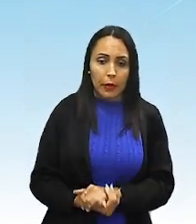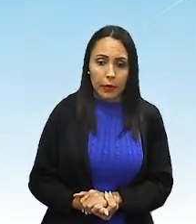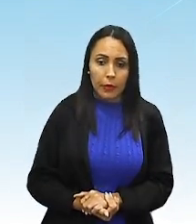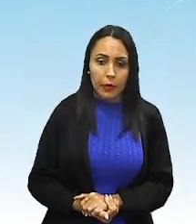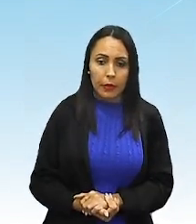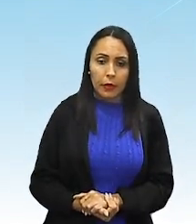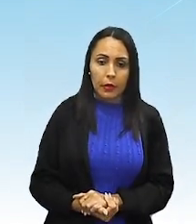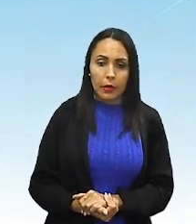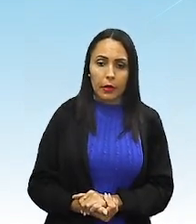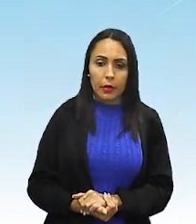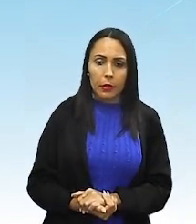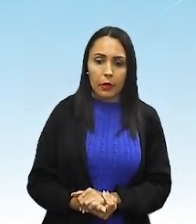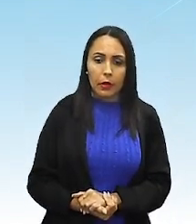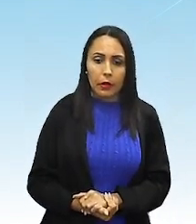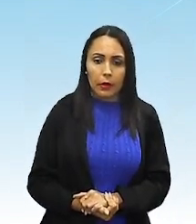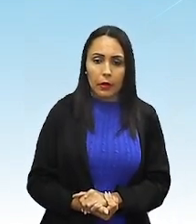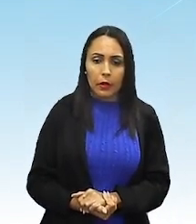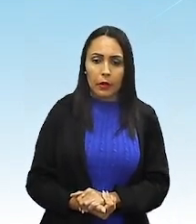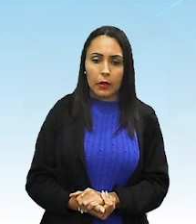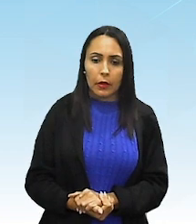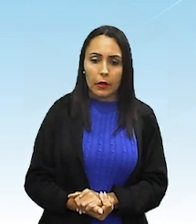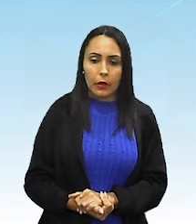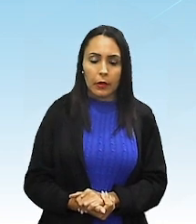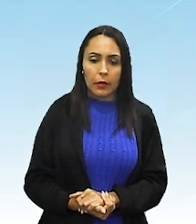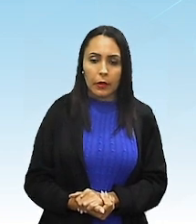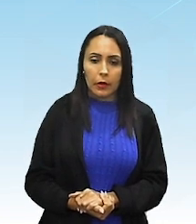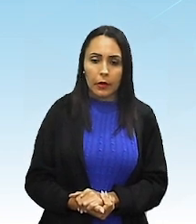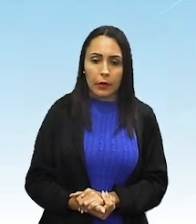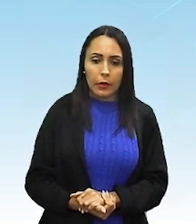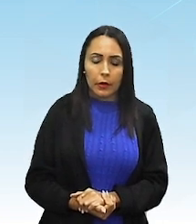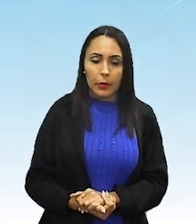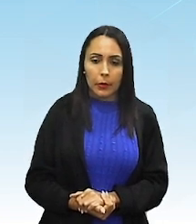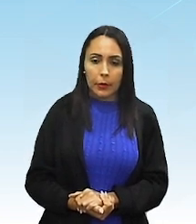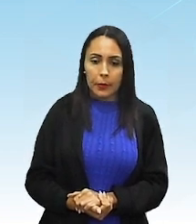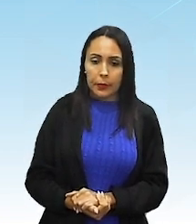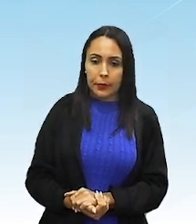é do que o revestimento,